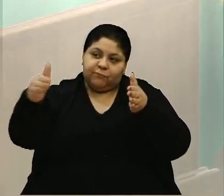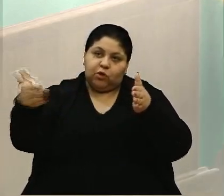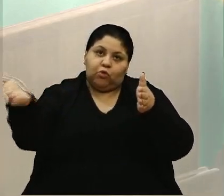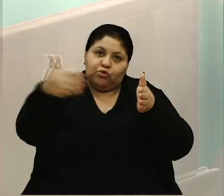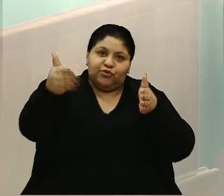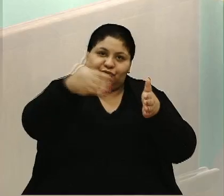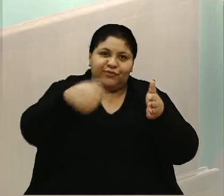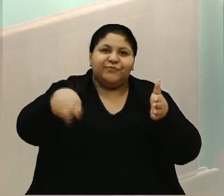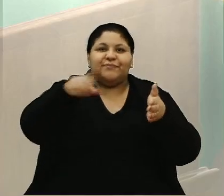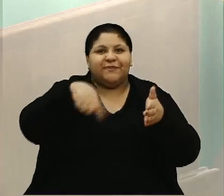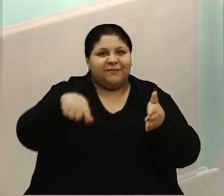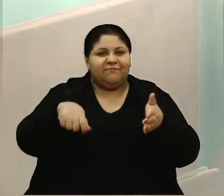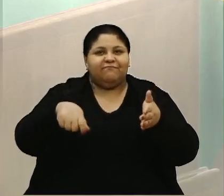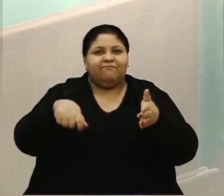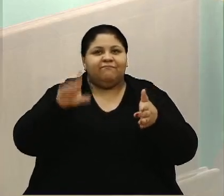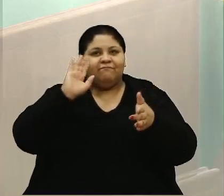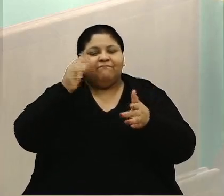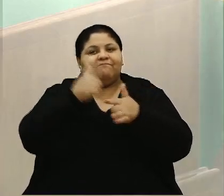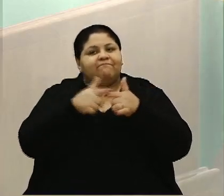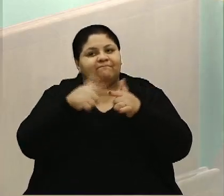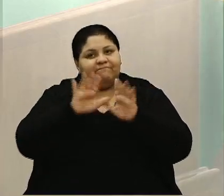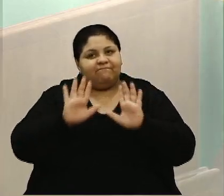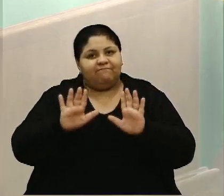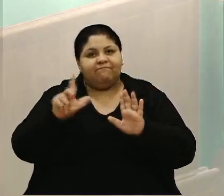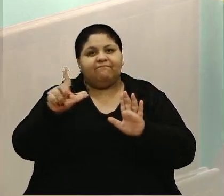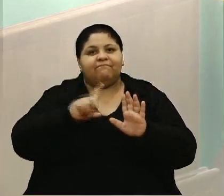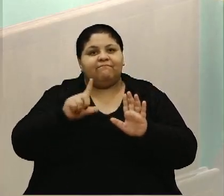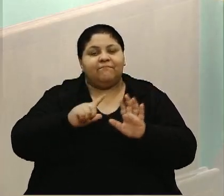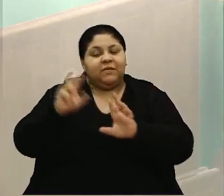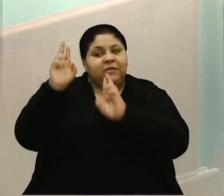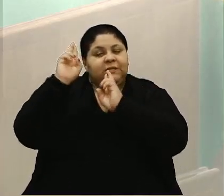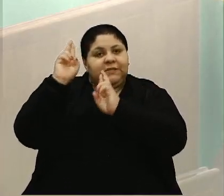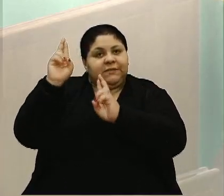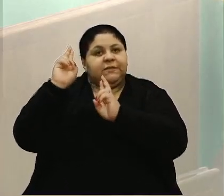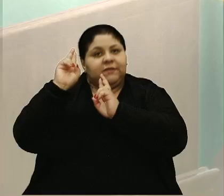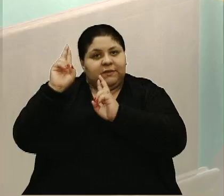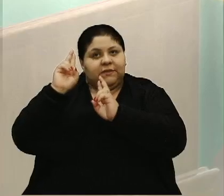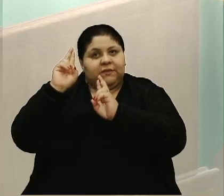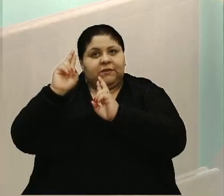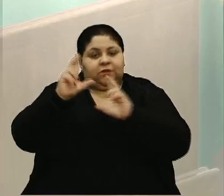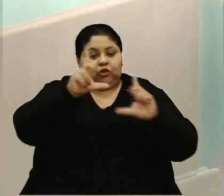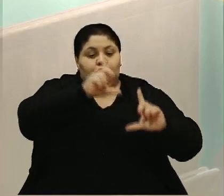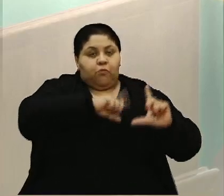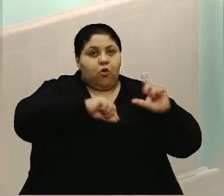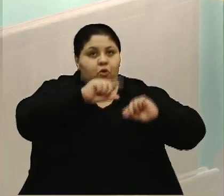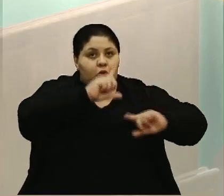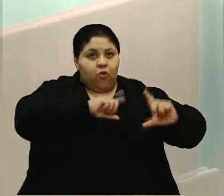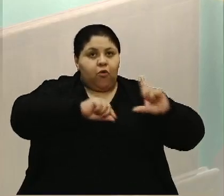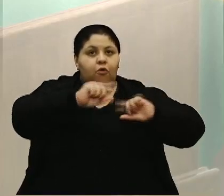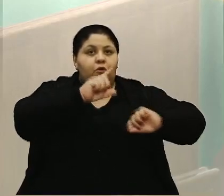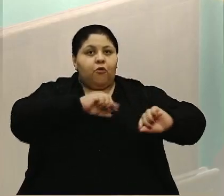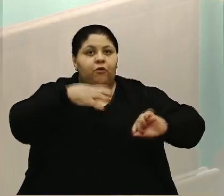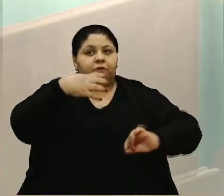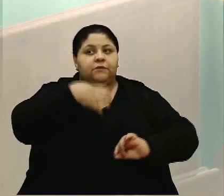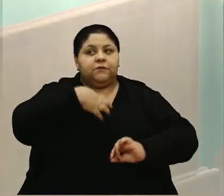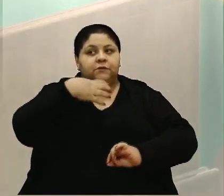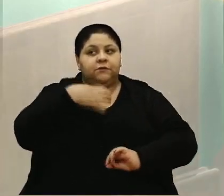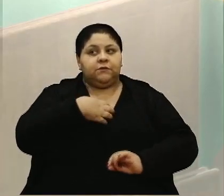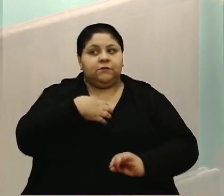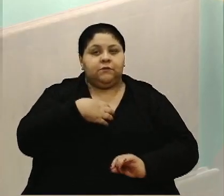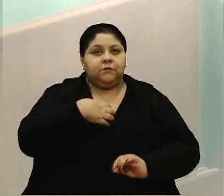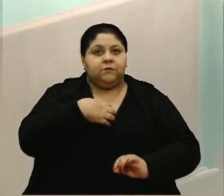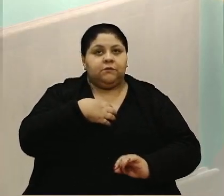nós precisamos achar saídas. Então, tenho muitas esperanças que lá no Murialdo seja dessa forma